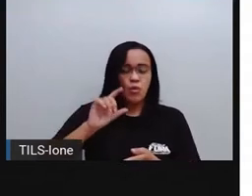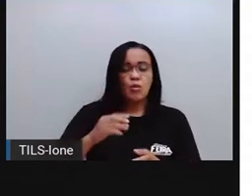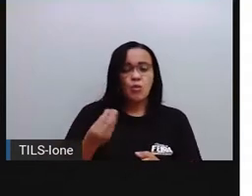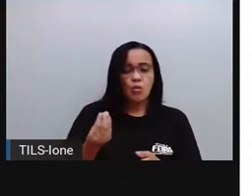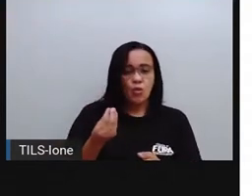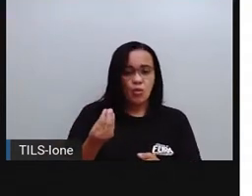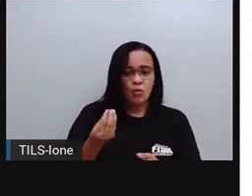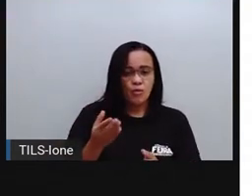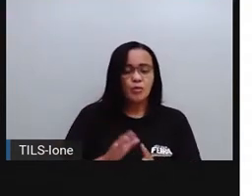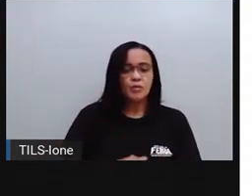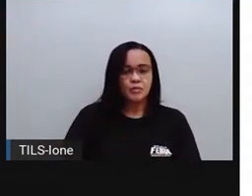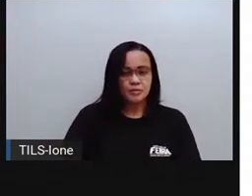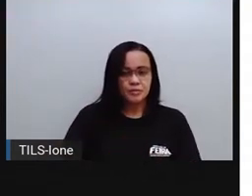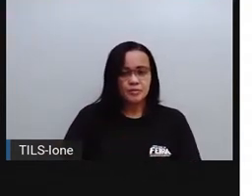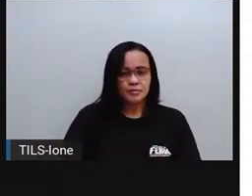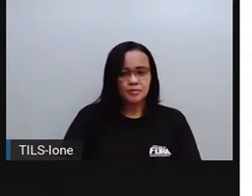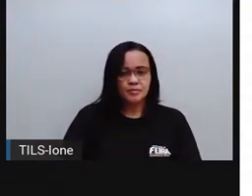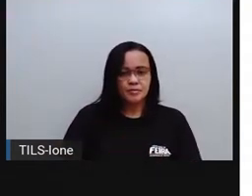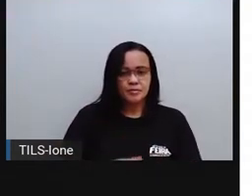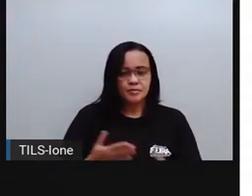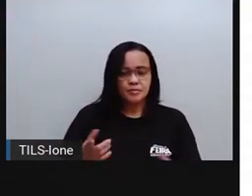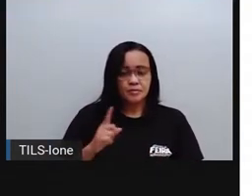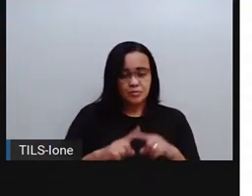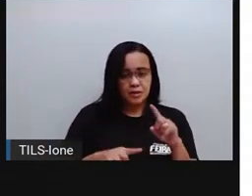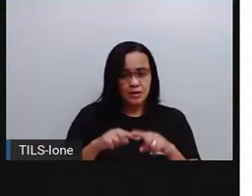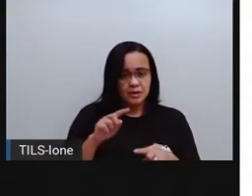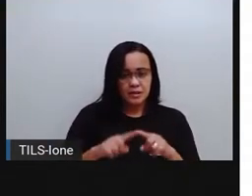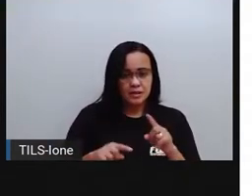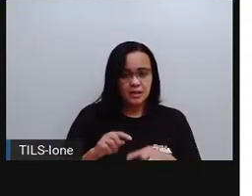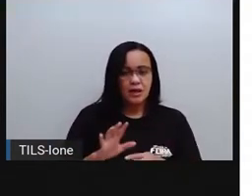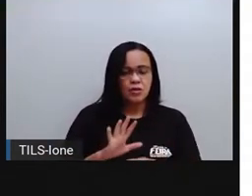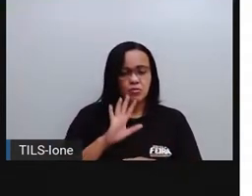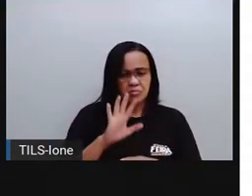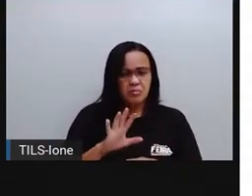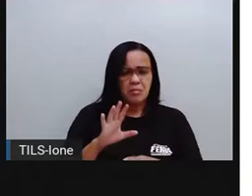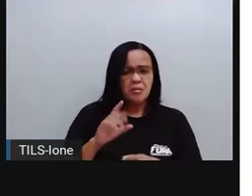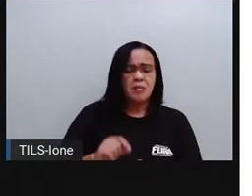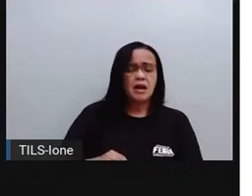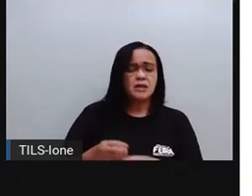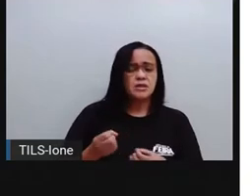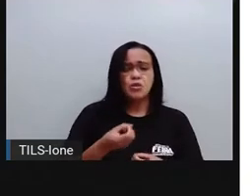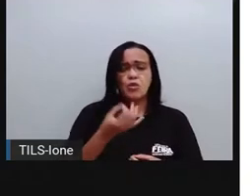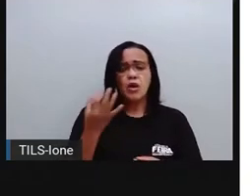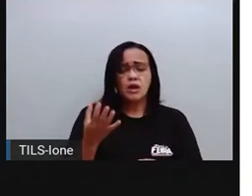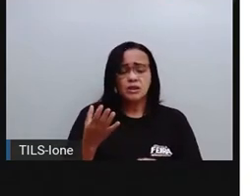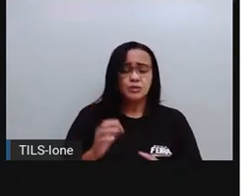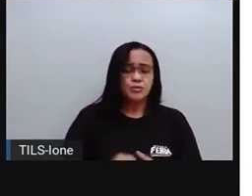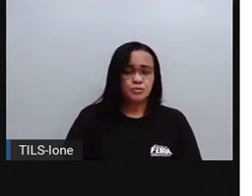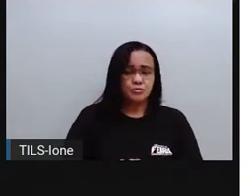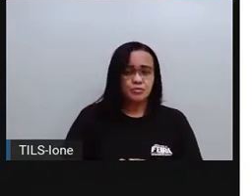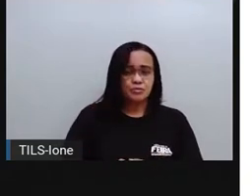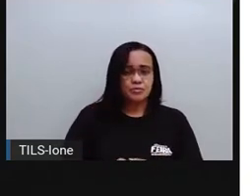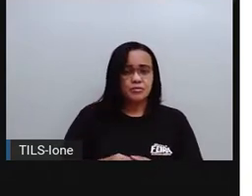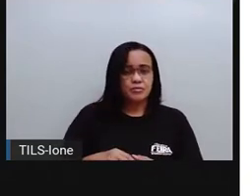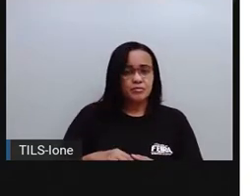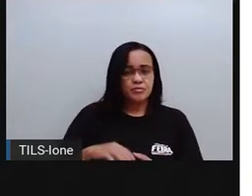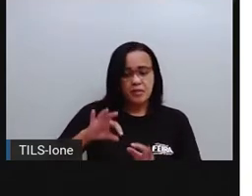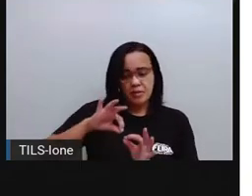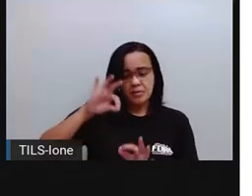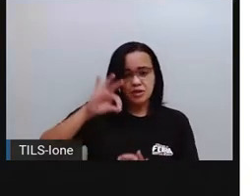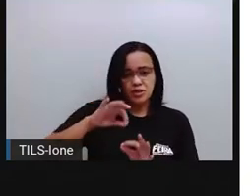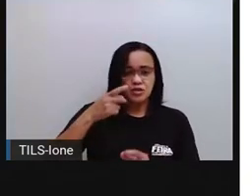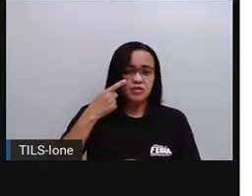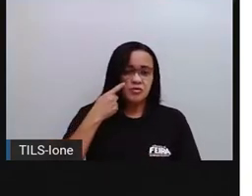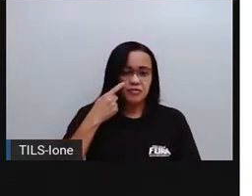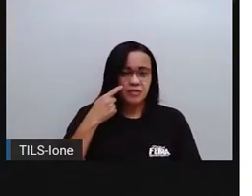bom? Então, os ingredientes são esses. E quais são as quantidades, né? A Pró hoje vai utilizar, para medir a farinha, a gente vai usar esse